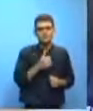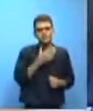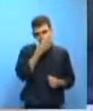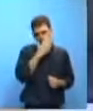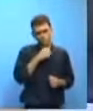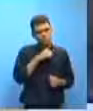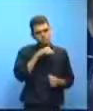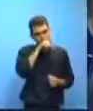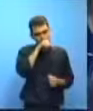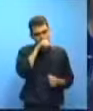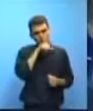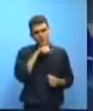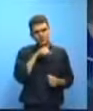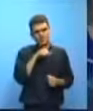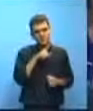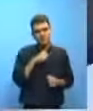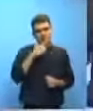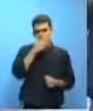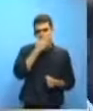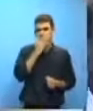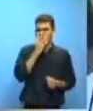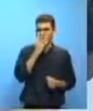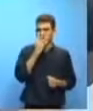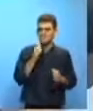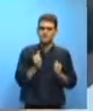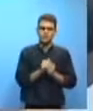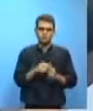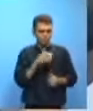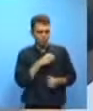valor. A senhora tentou me impedir de entrar na desgraça dessa.